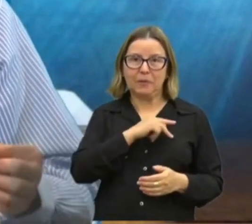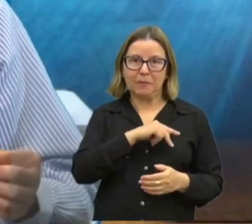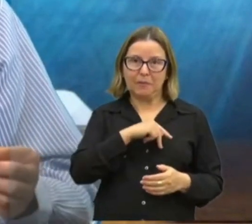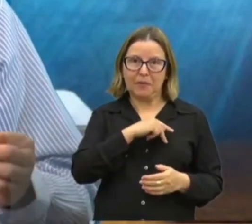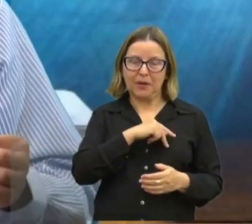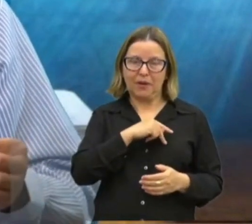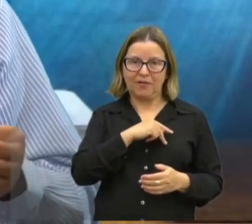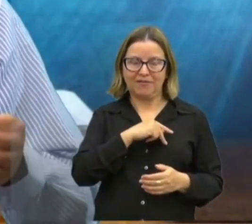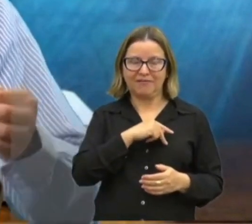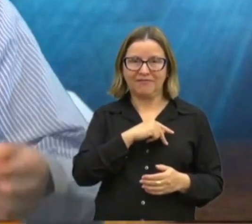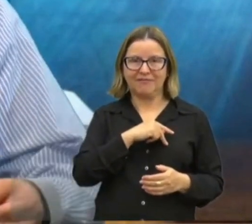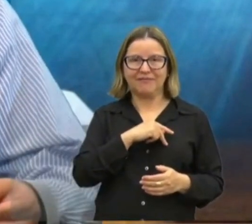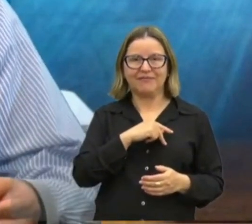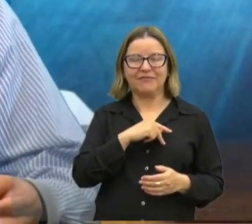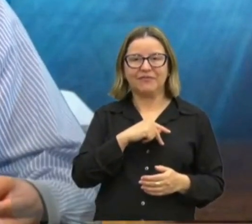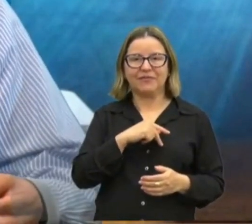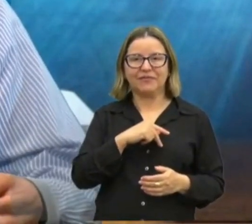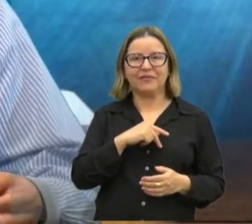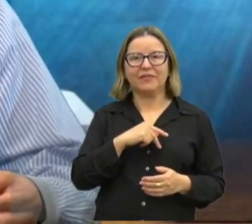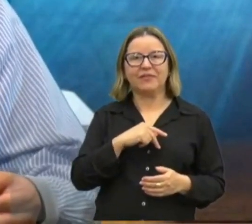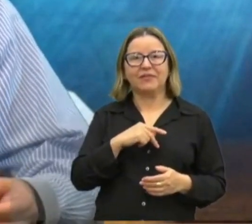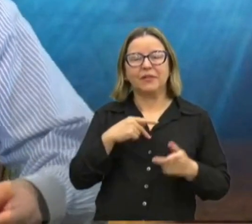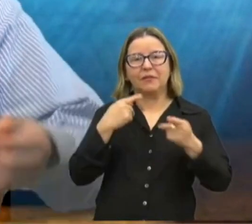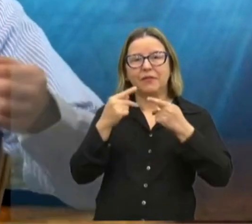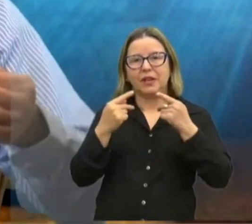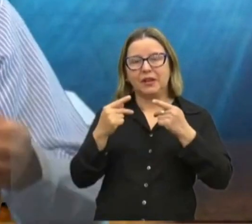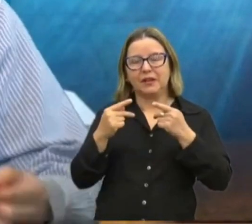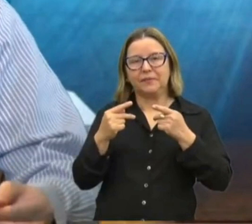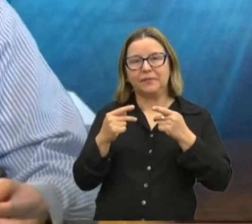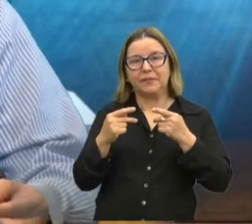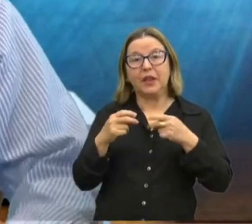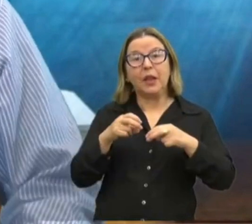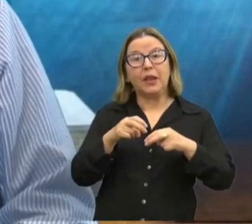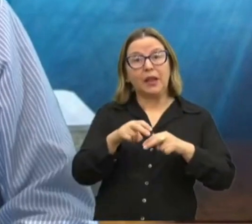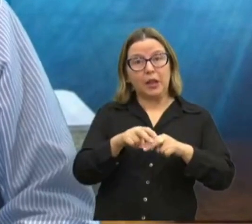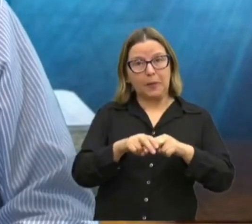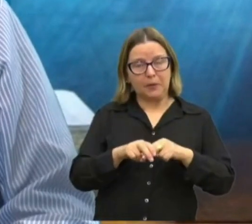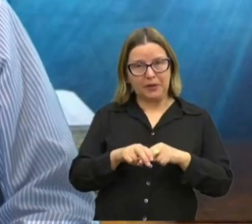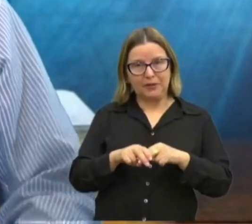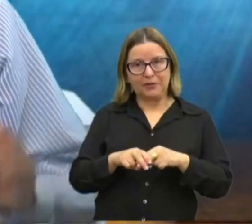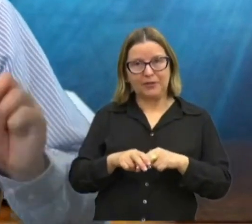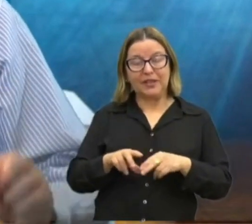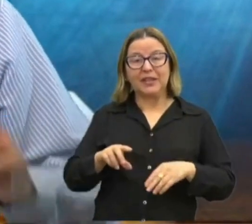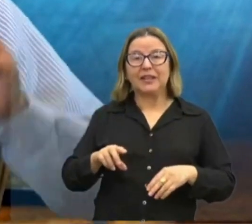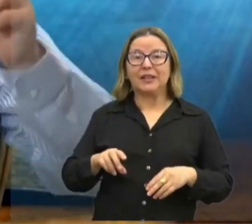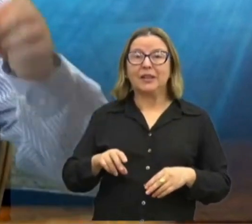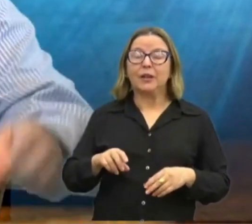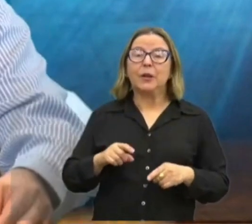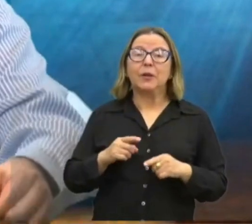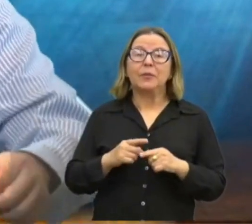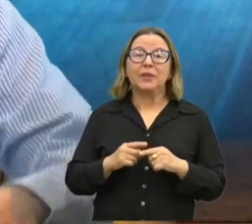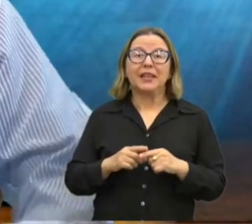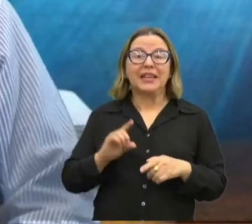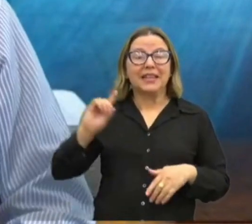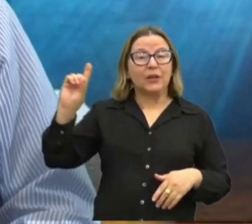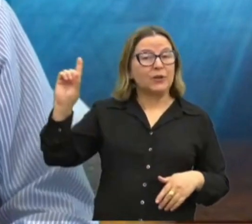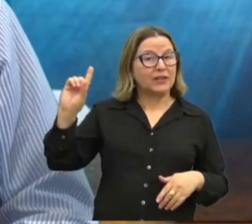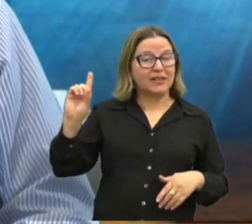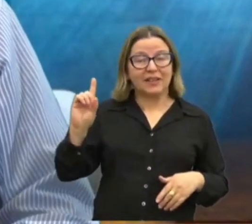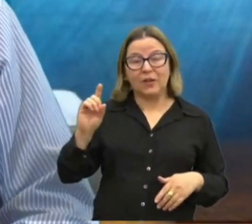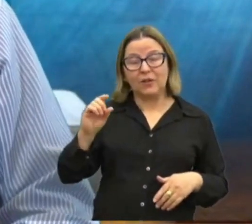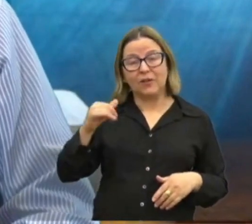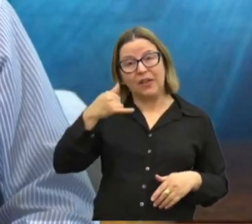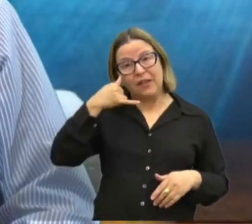devido Deus ter feito isso, não poupado o seu próprio filho e ter entregue o seu